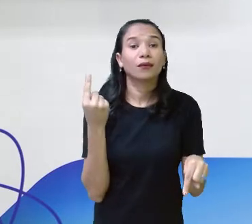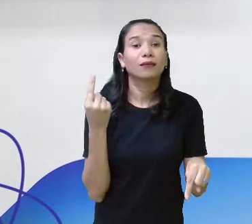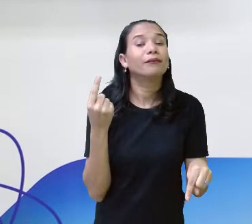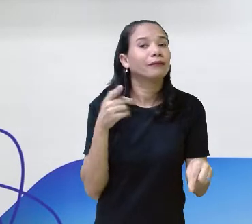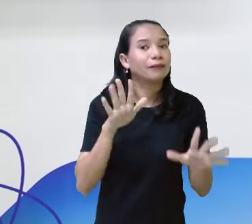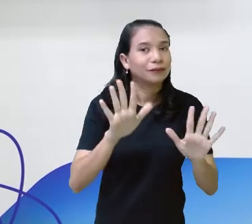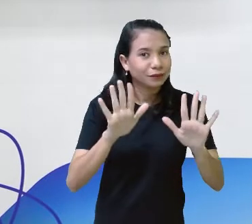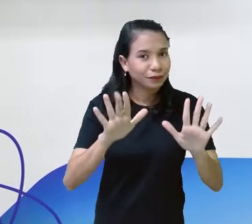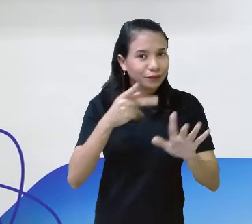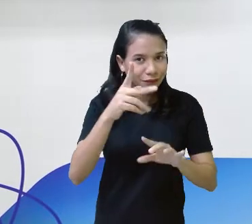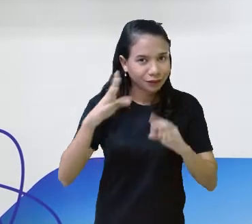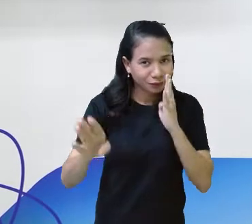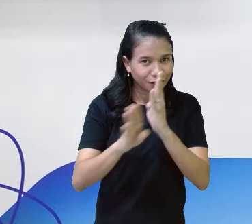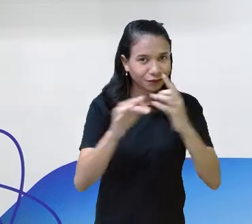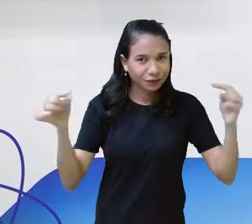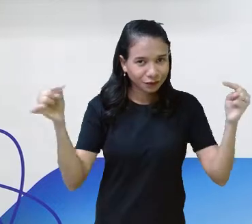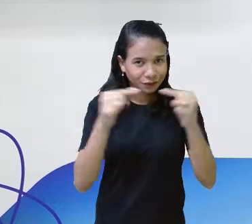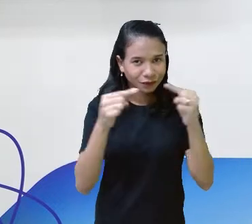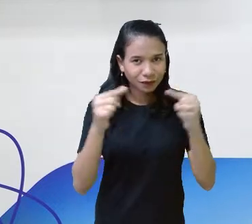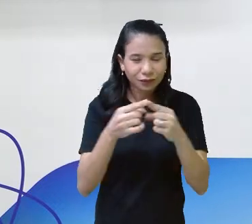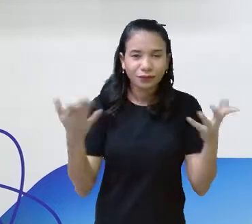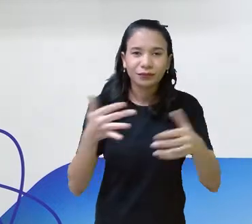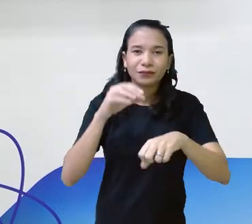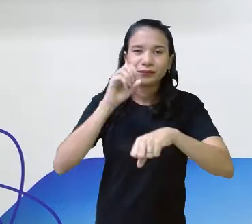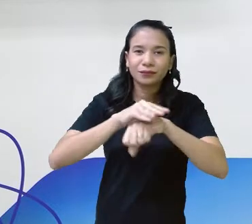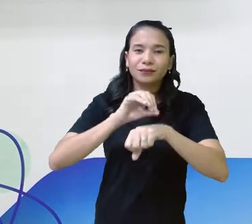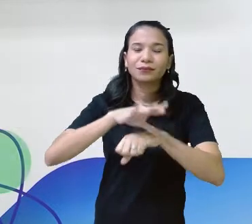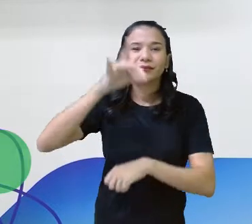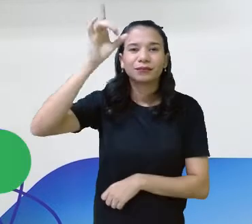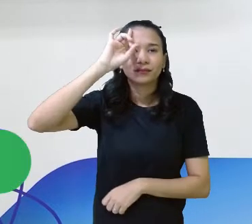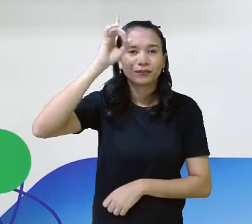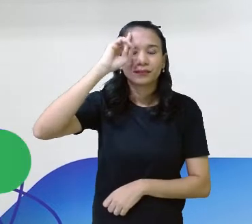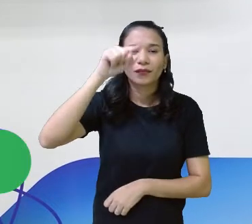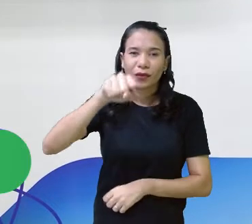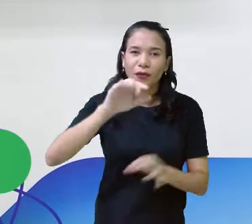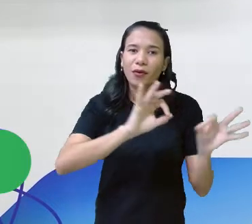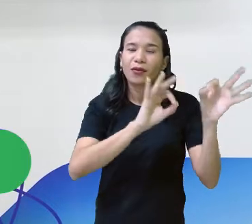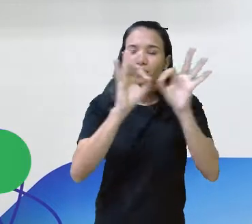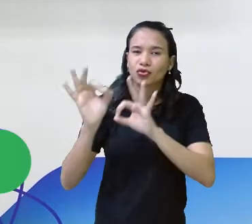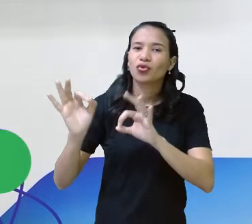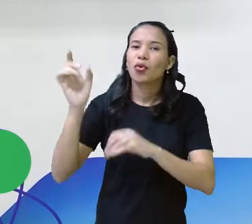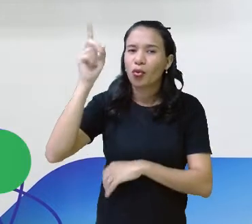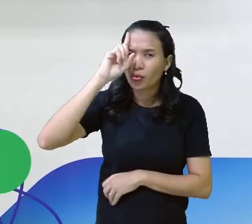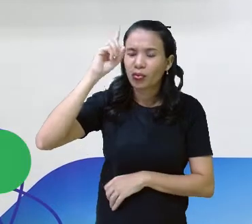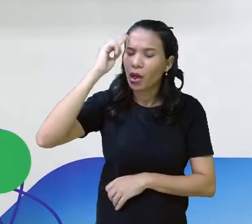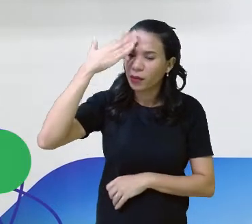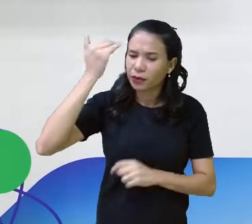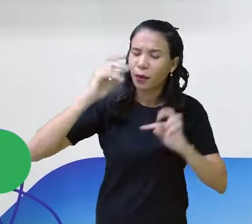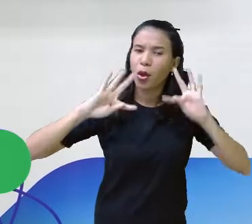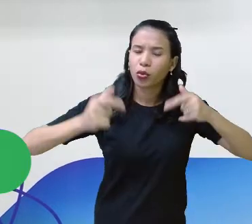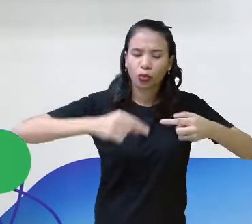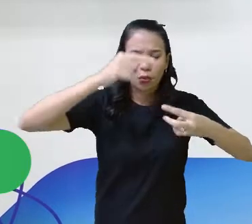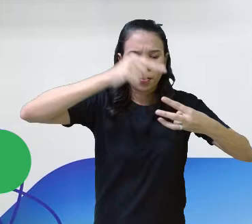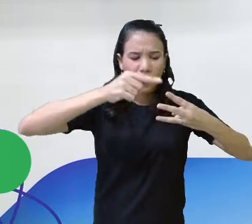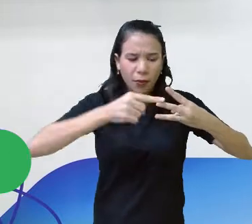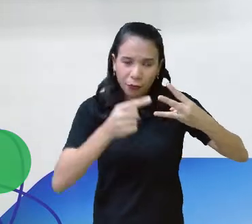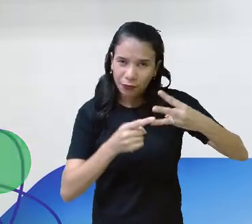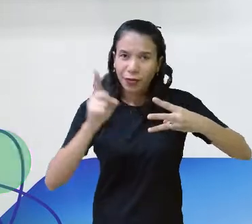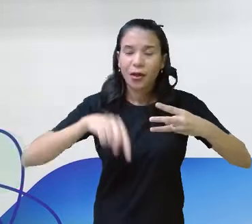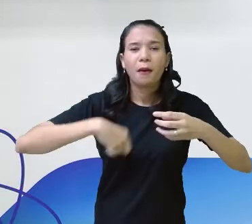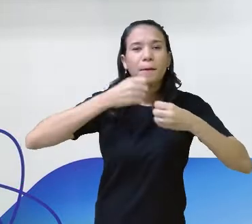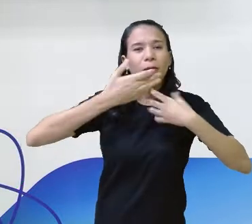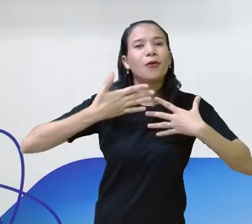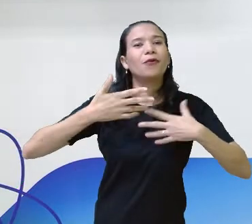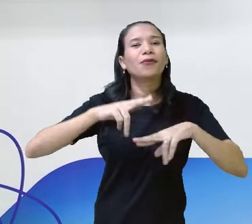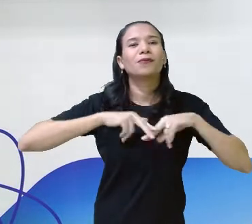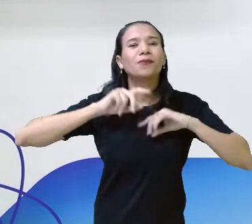descobrir. Vamos para aqueles recadinhos de todos os dias. Você que assiste todo dia já sabe tudo o que eu vou dizer. Mas que bom que